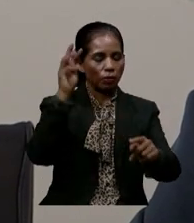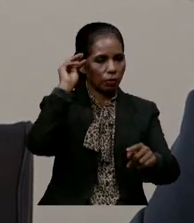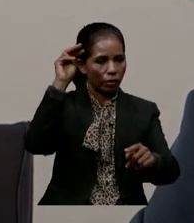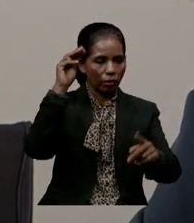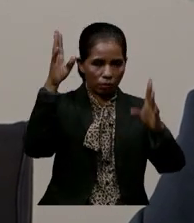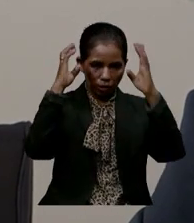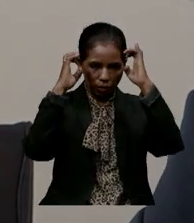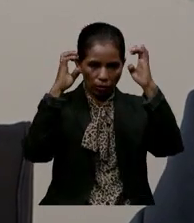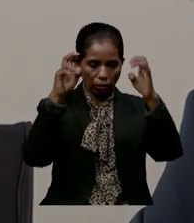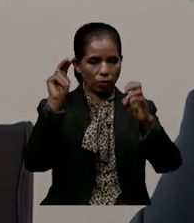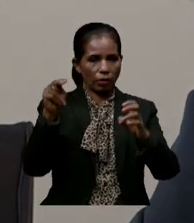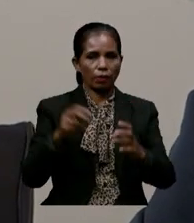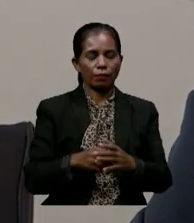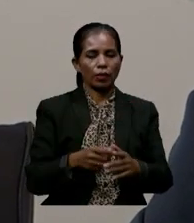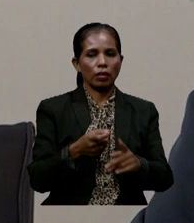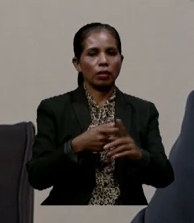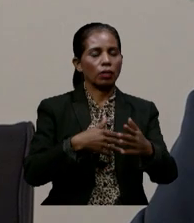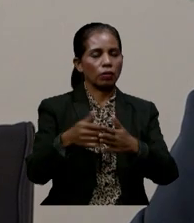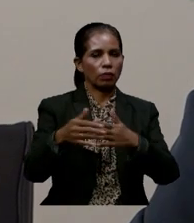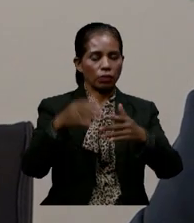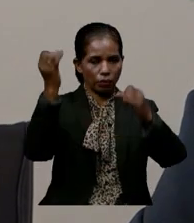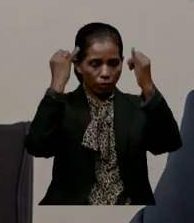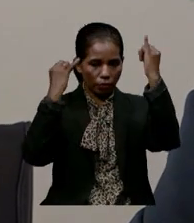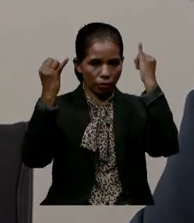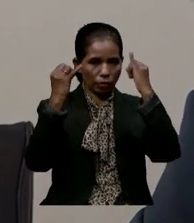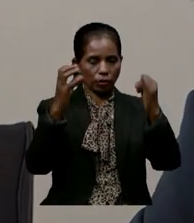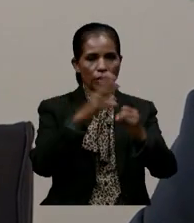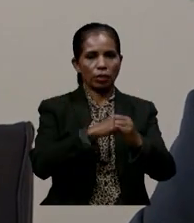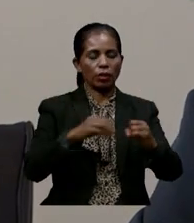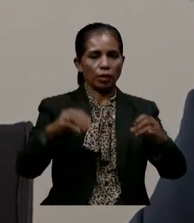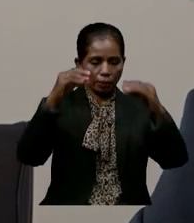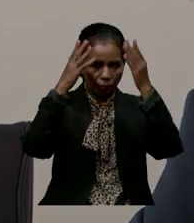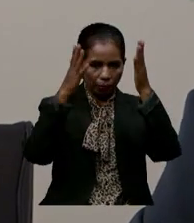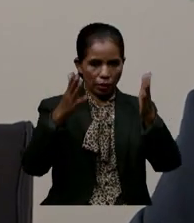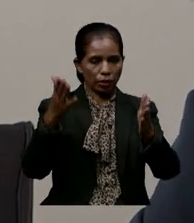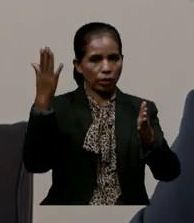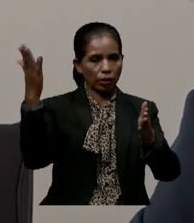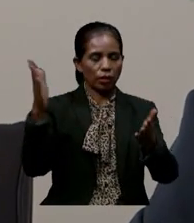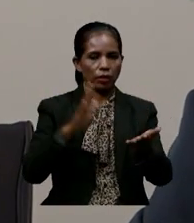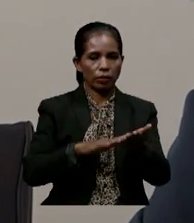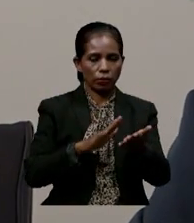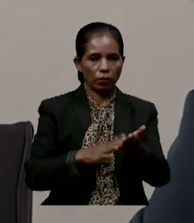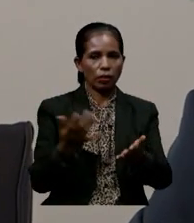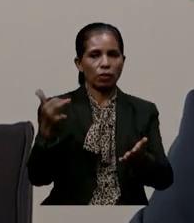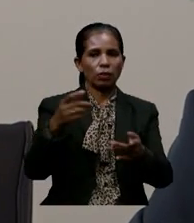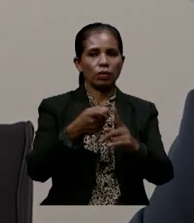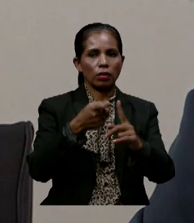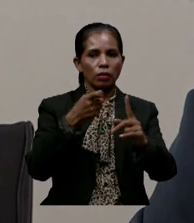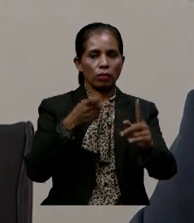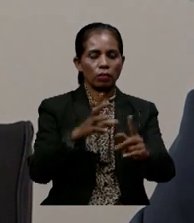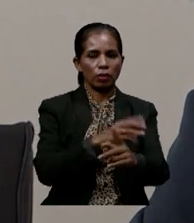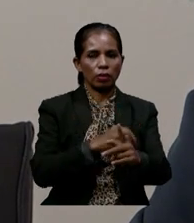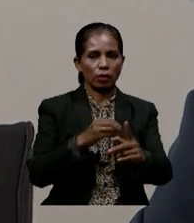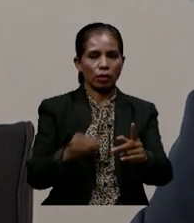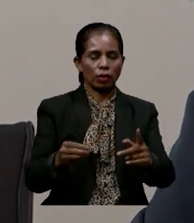da Educação, conforme informação falta professores e a escola Sira através do quadro